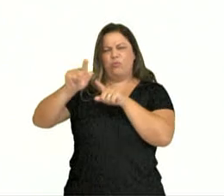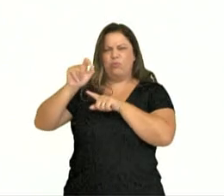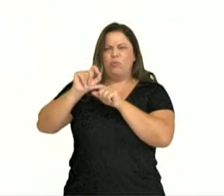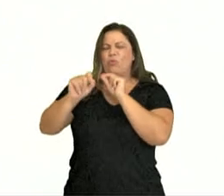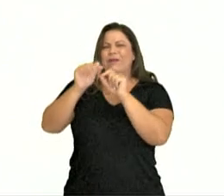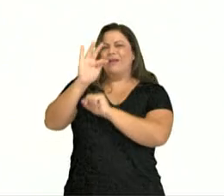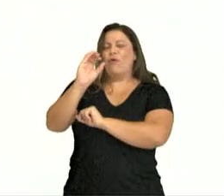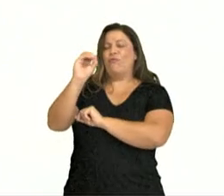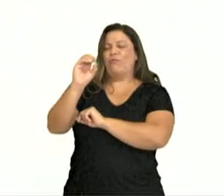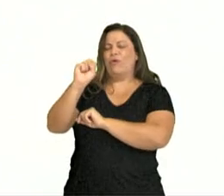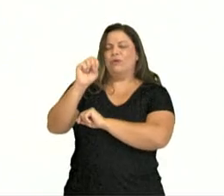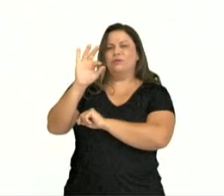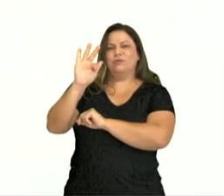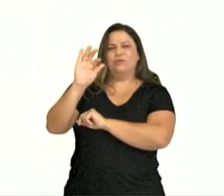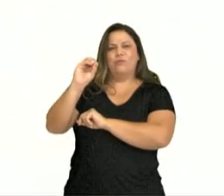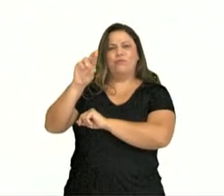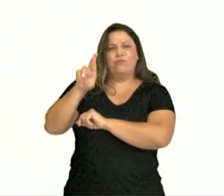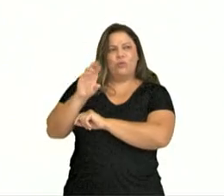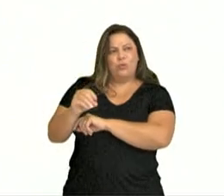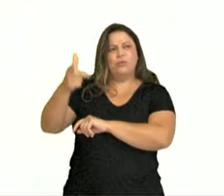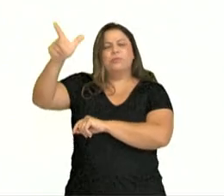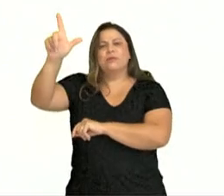outros seres vivos. Então vamos lá?